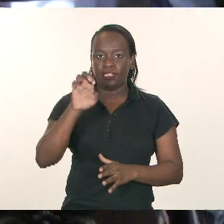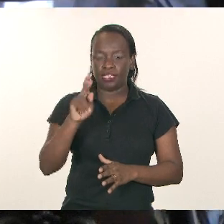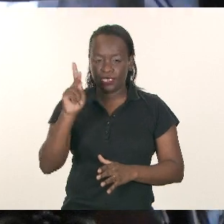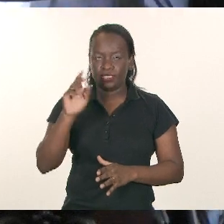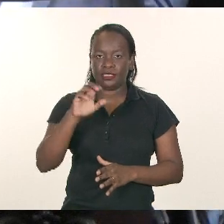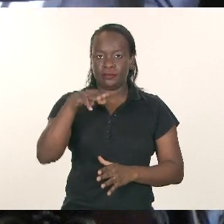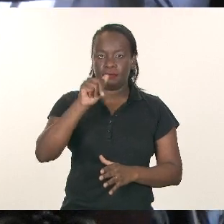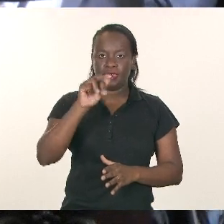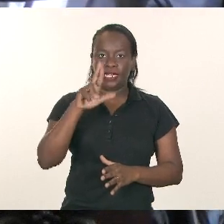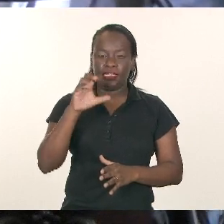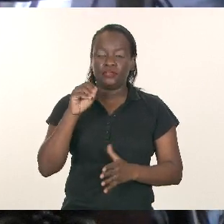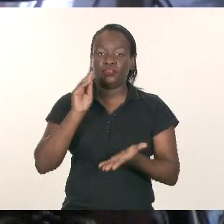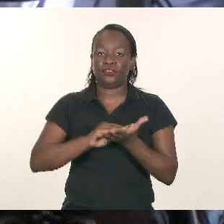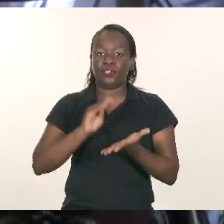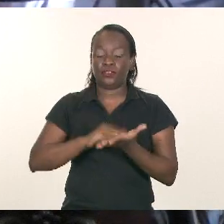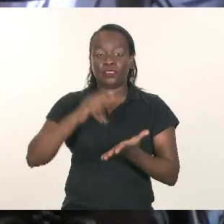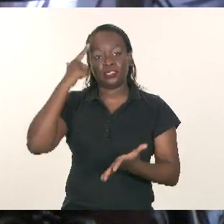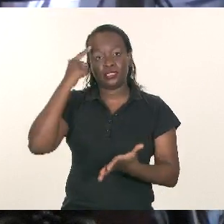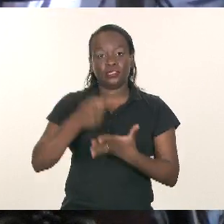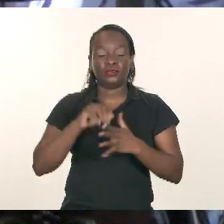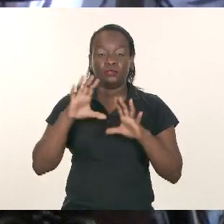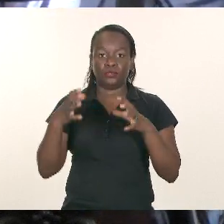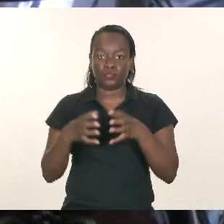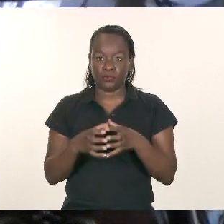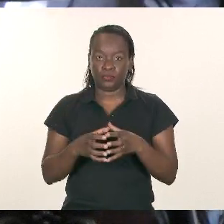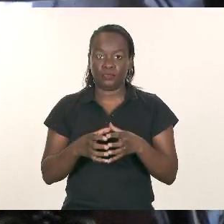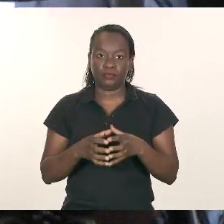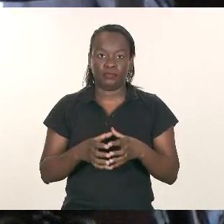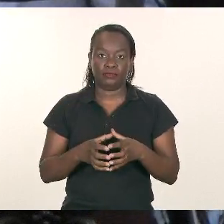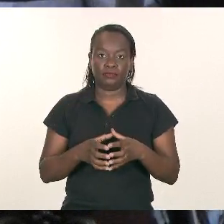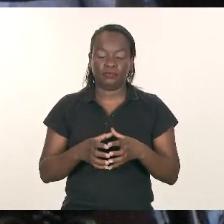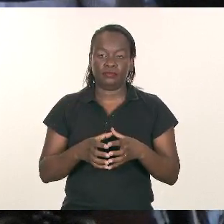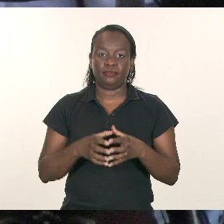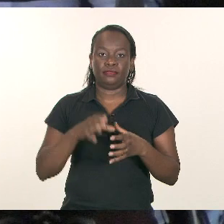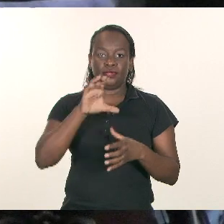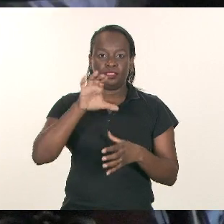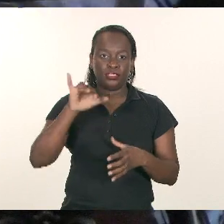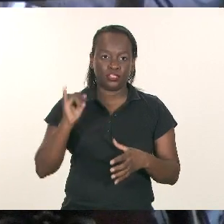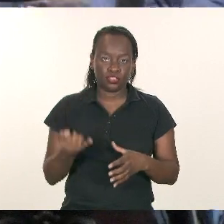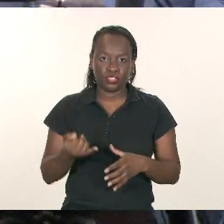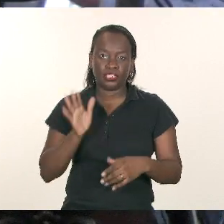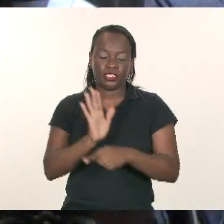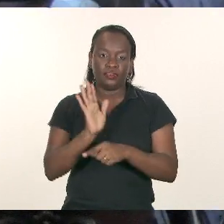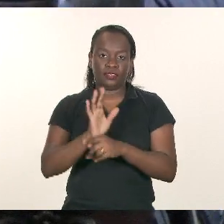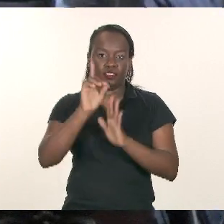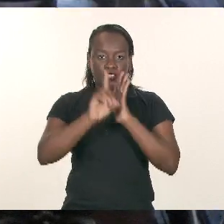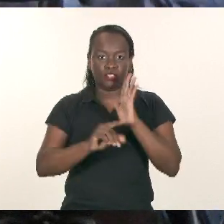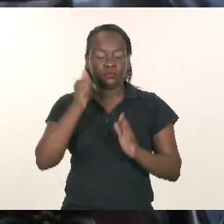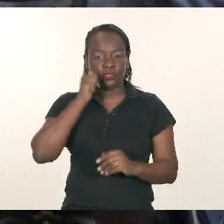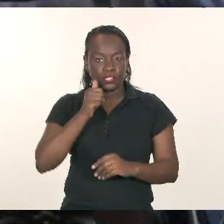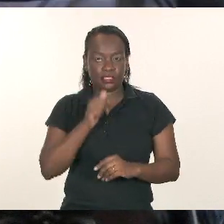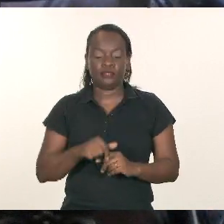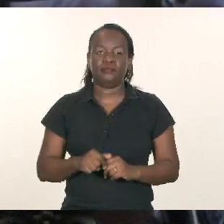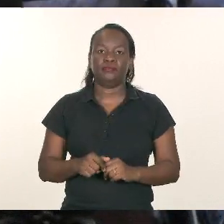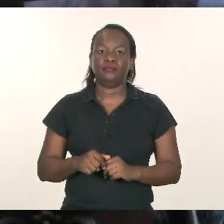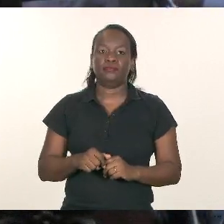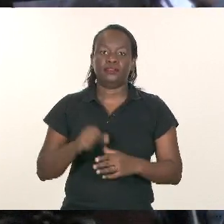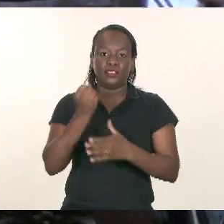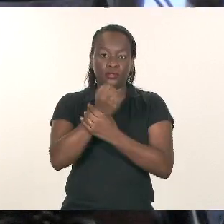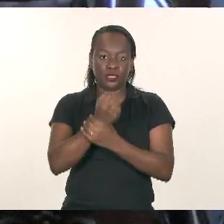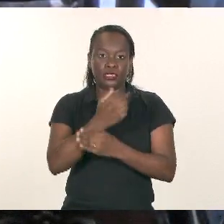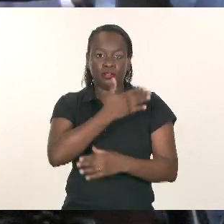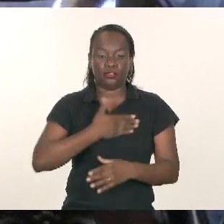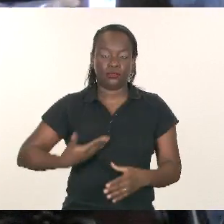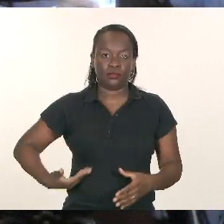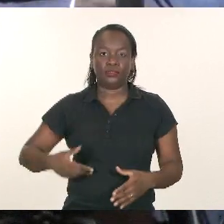Pacheco. Pendendo de pareceres das comissões de Constituição e Justiça, defesa dos direitos da mulher, segurança